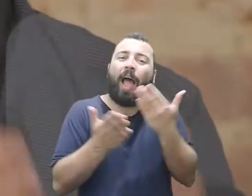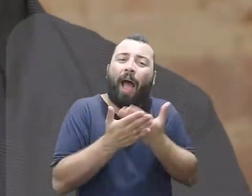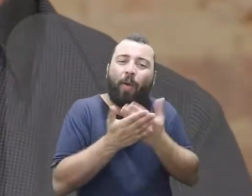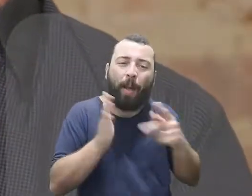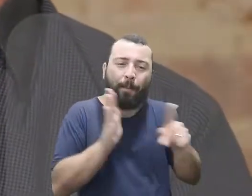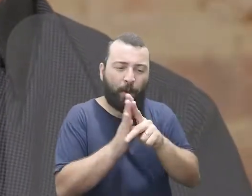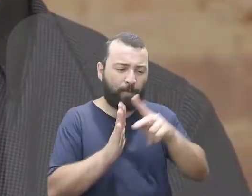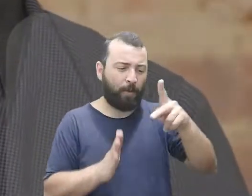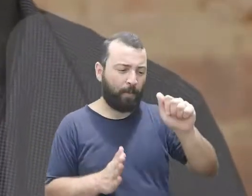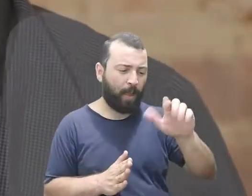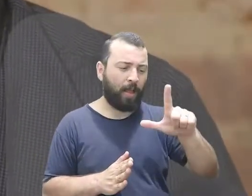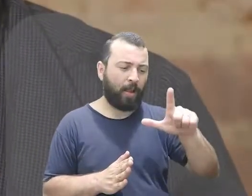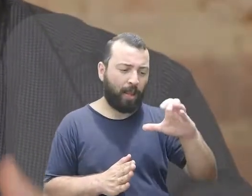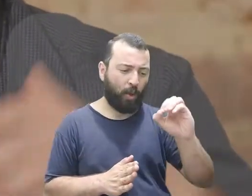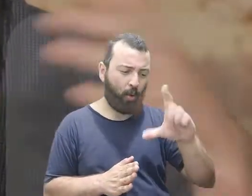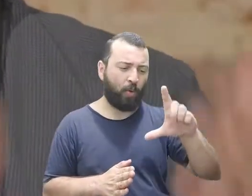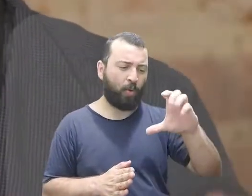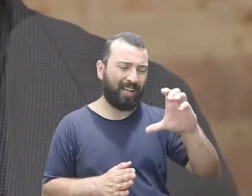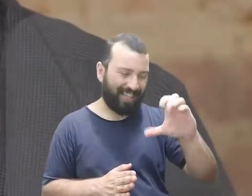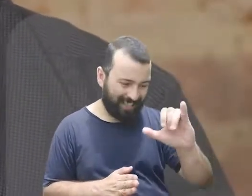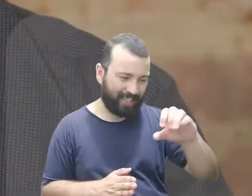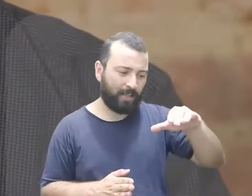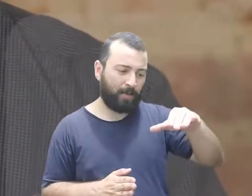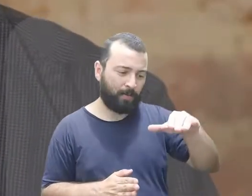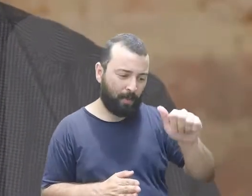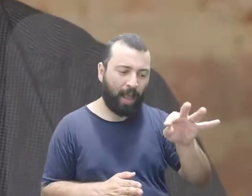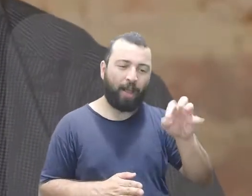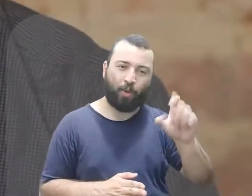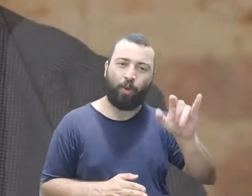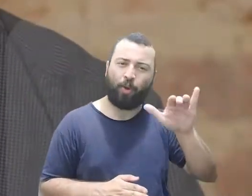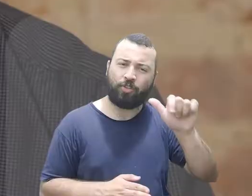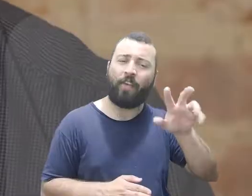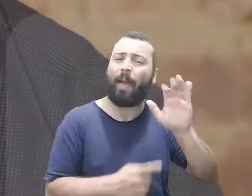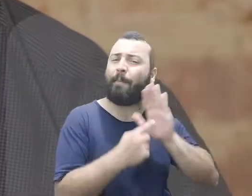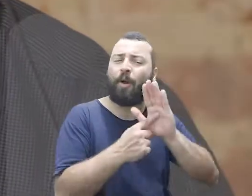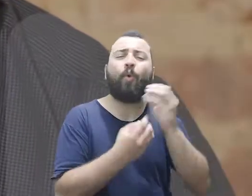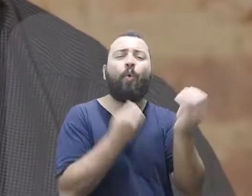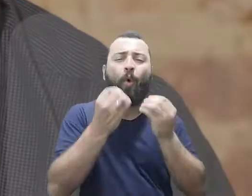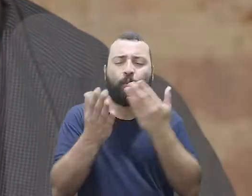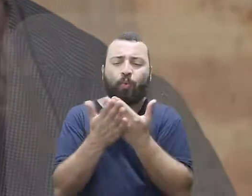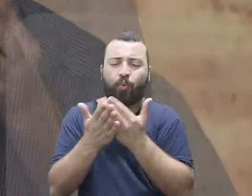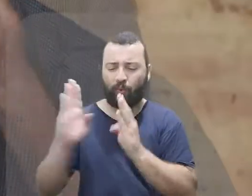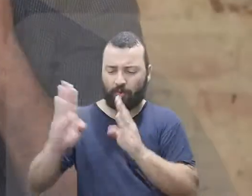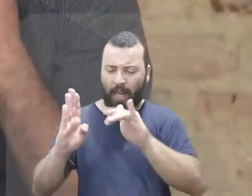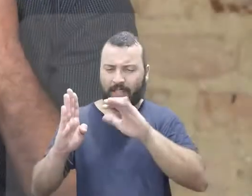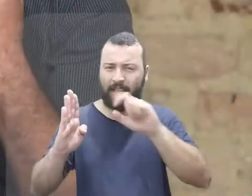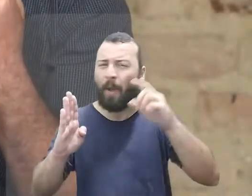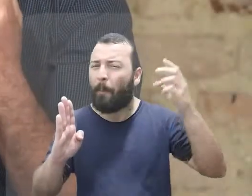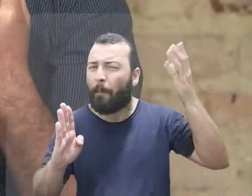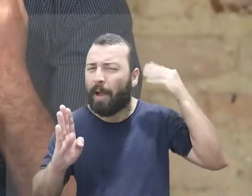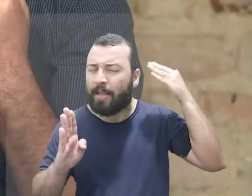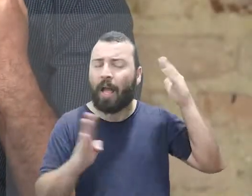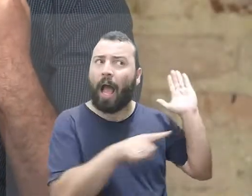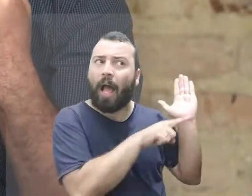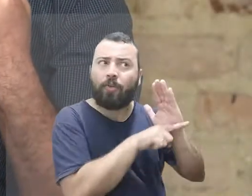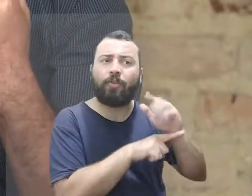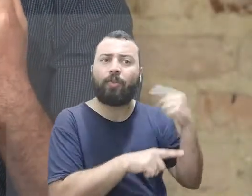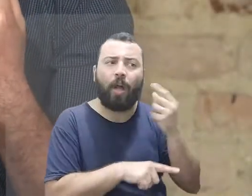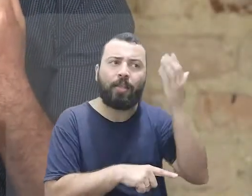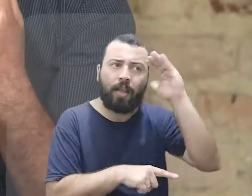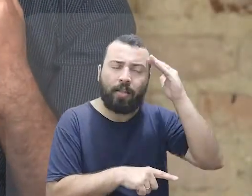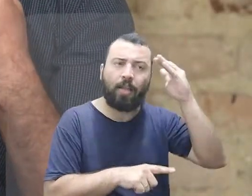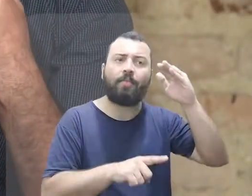de paleoclimatologia, nos mostrando como o estudo das glaciações do passado nos ajuda a entender